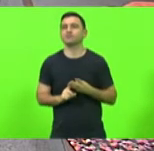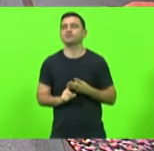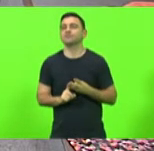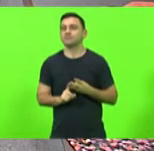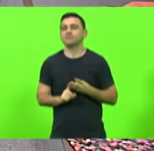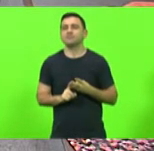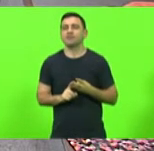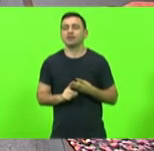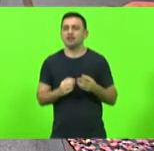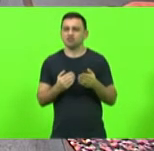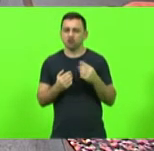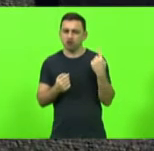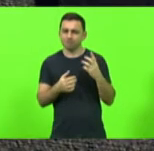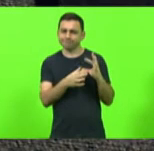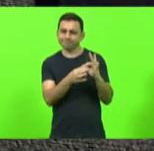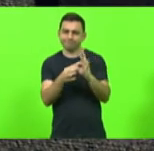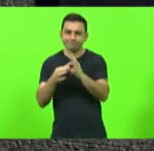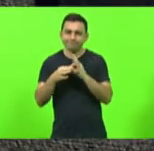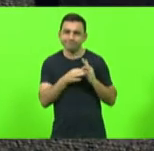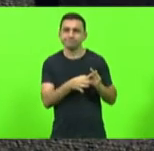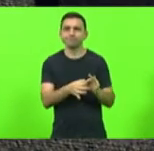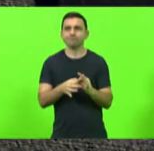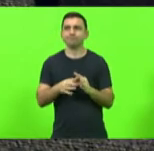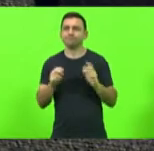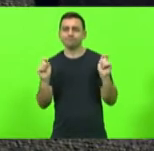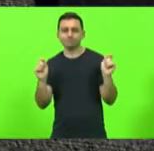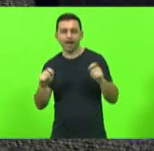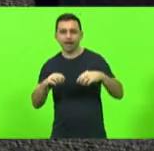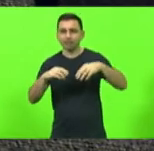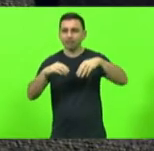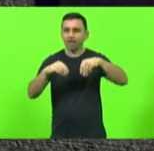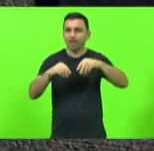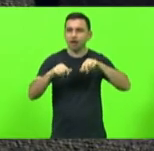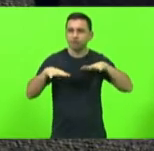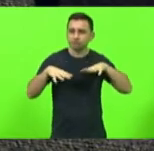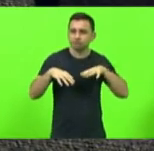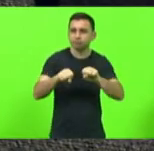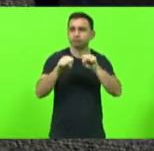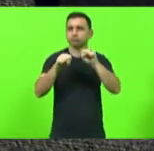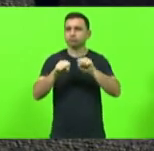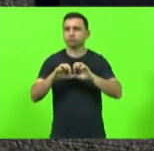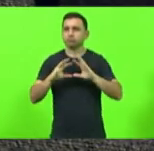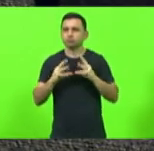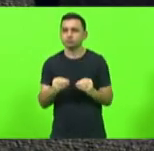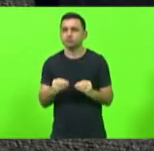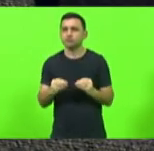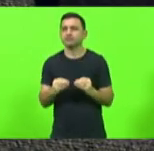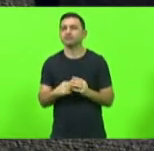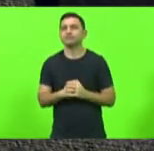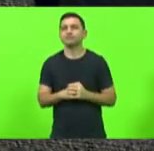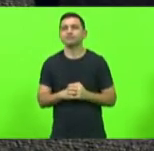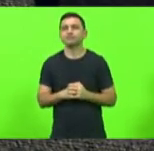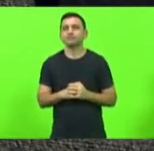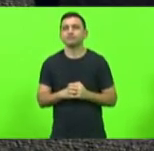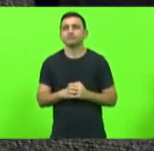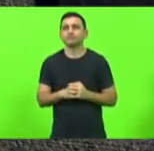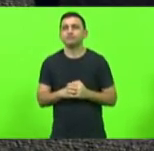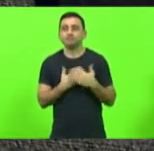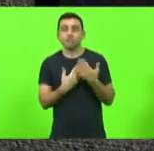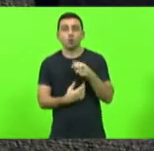Então, unidos, a gente também conquista terra por terra, como foi falado aqui no Grito do MAB.